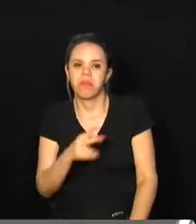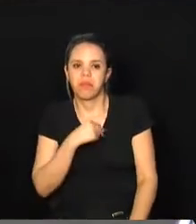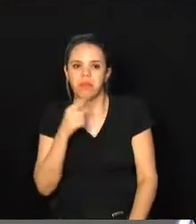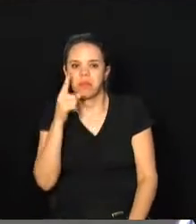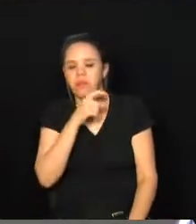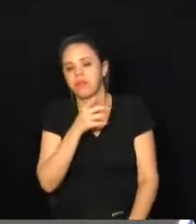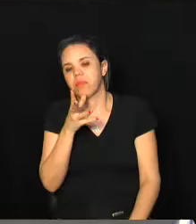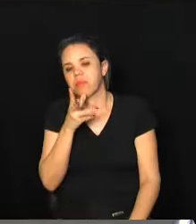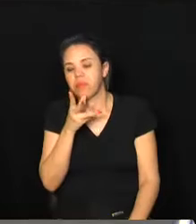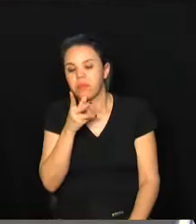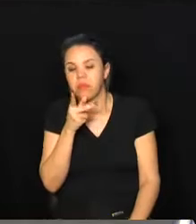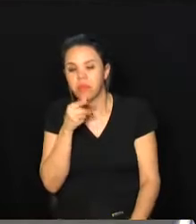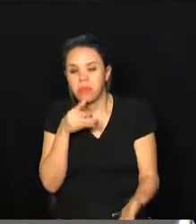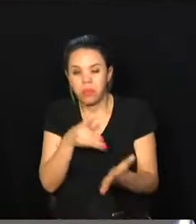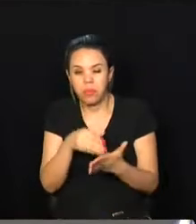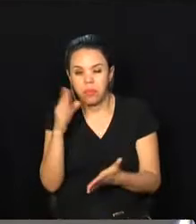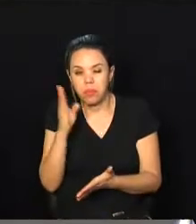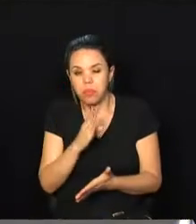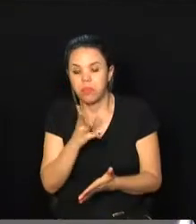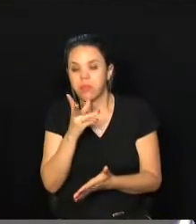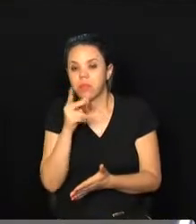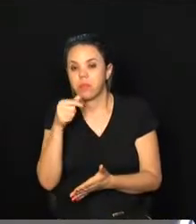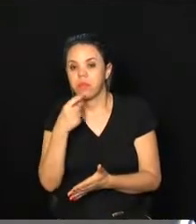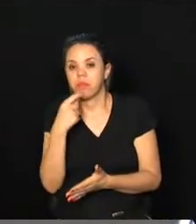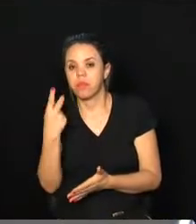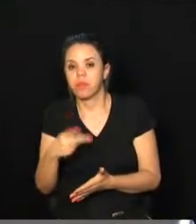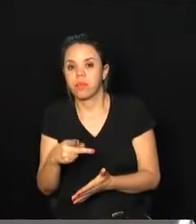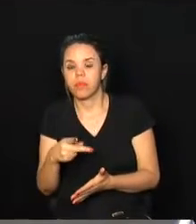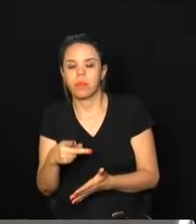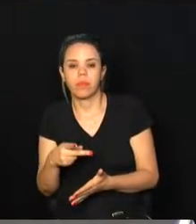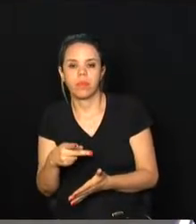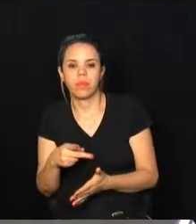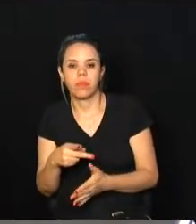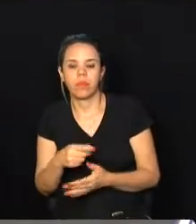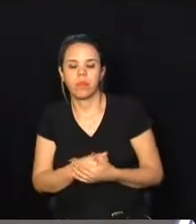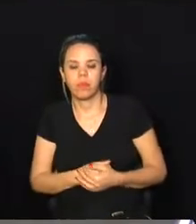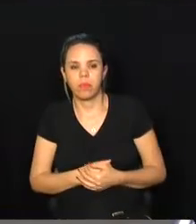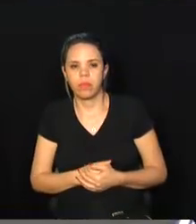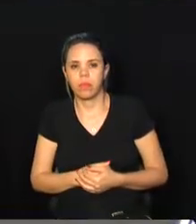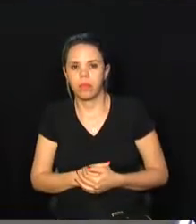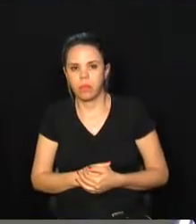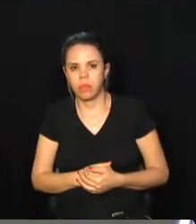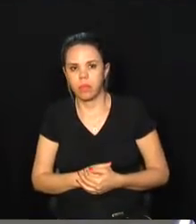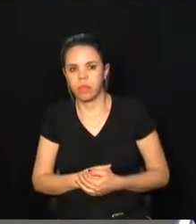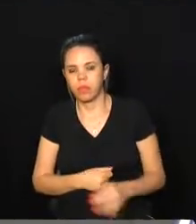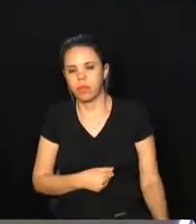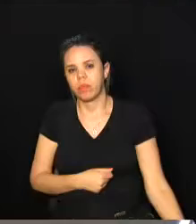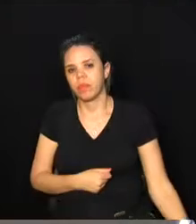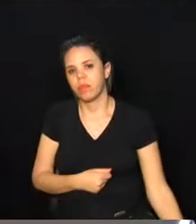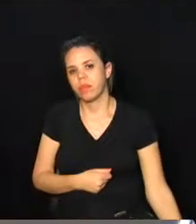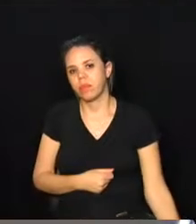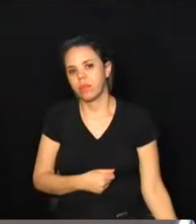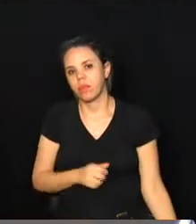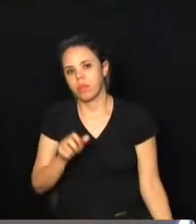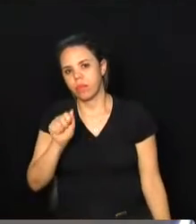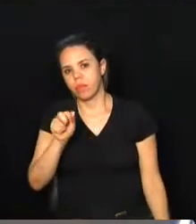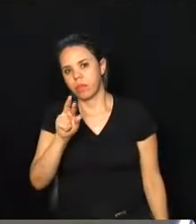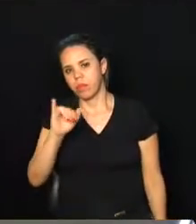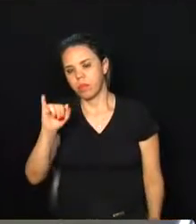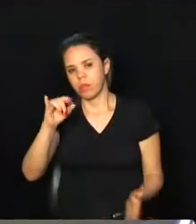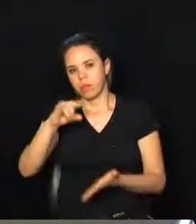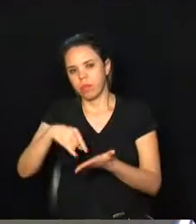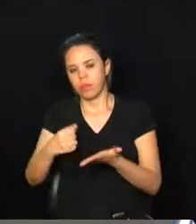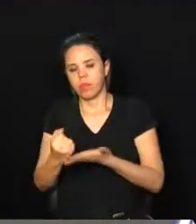burocracia no nosso Brasil e aqui em Campinas, é o concurso, né, Márcio? Então, esse área ele veio ajudar